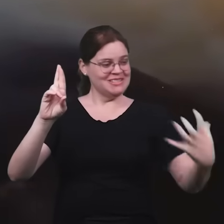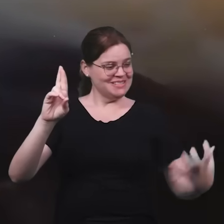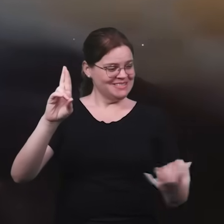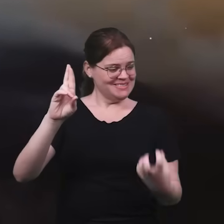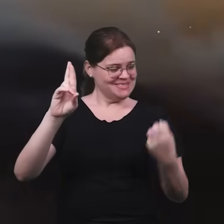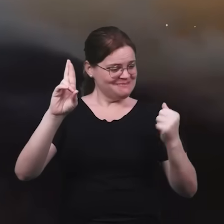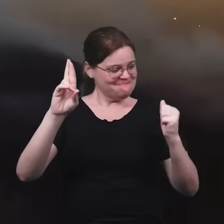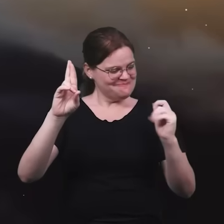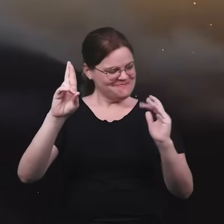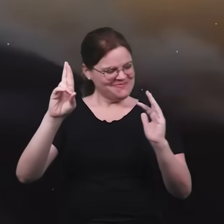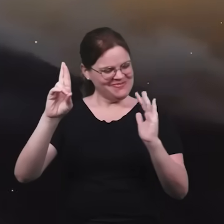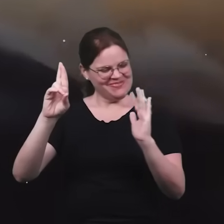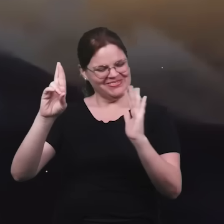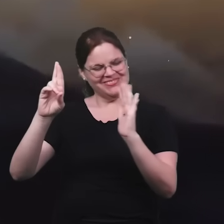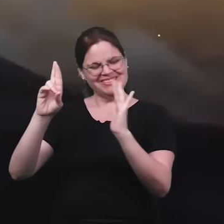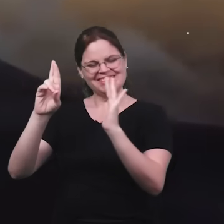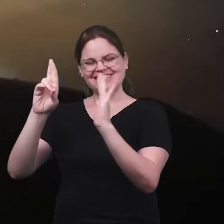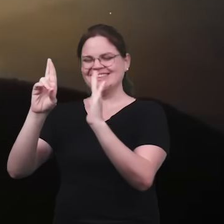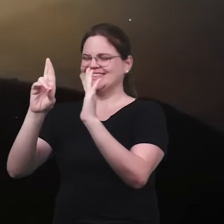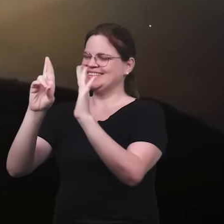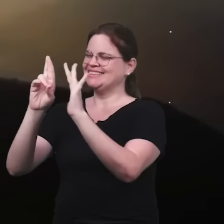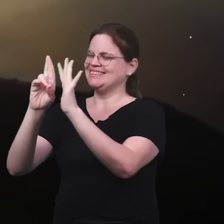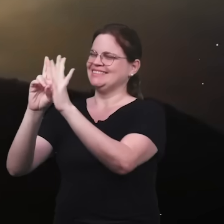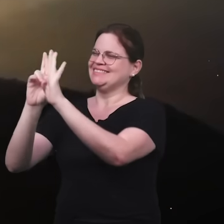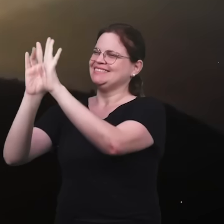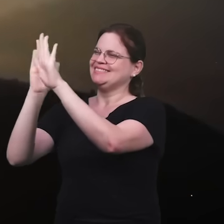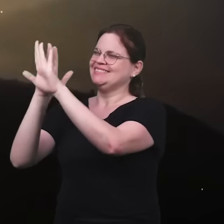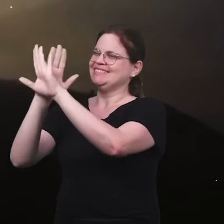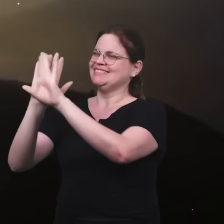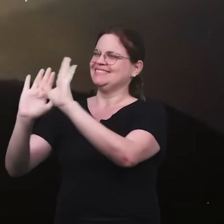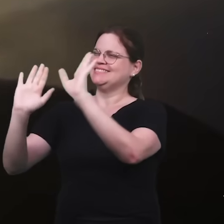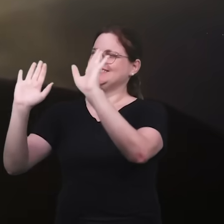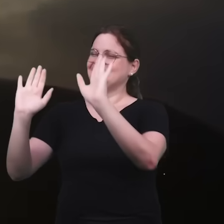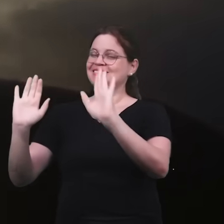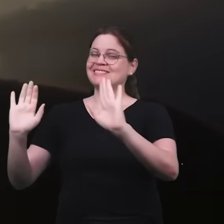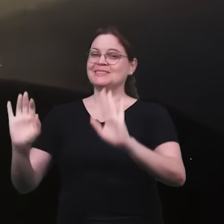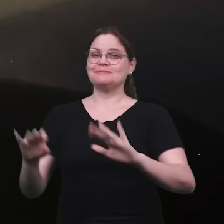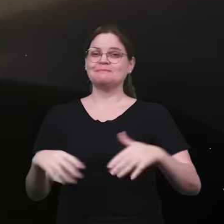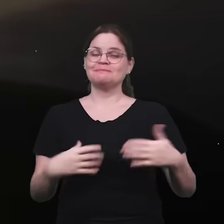breve ao céu nos levará.